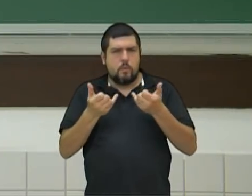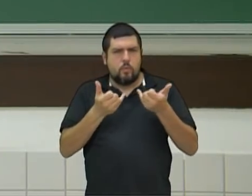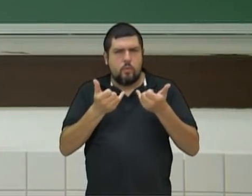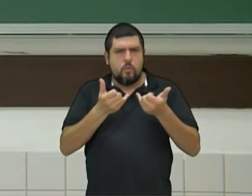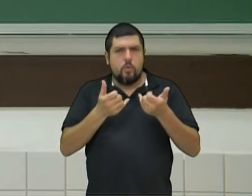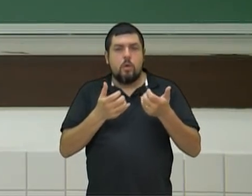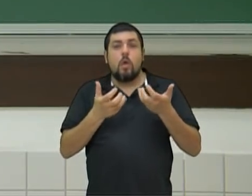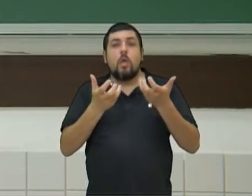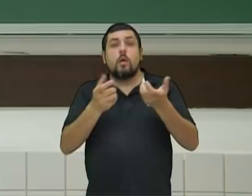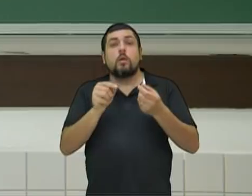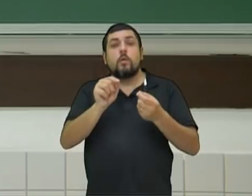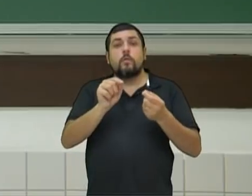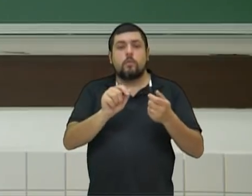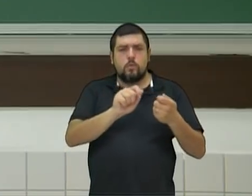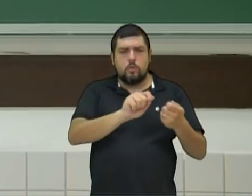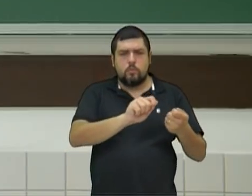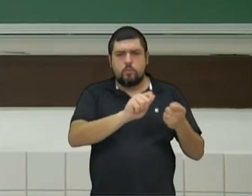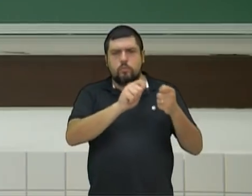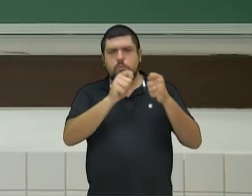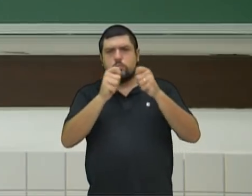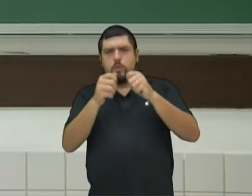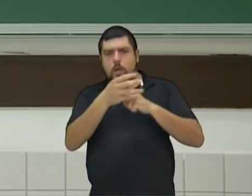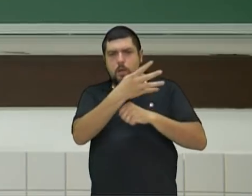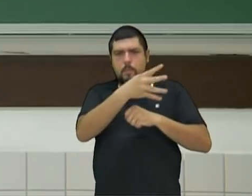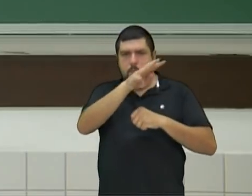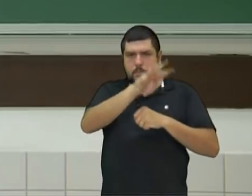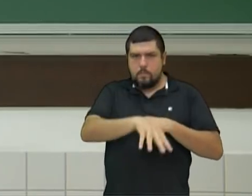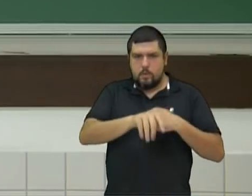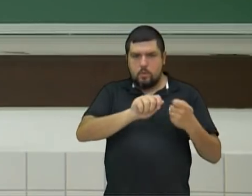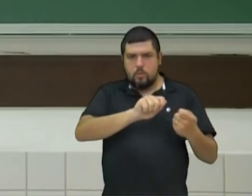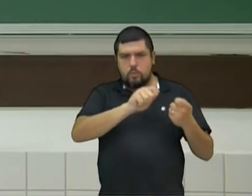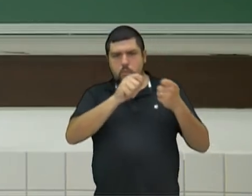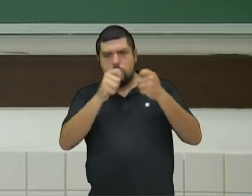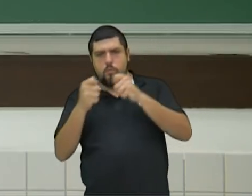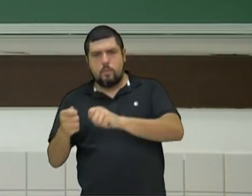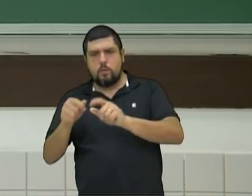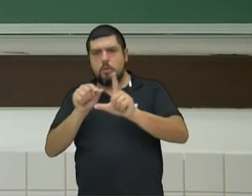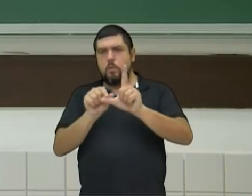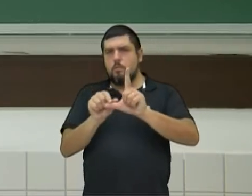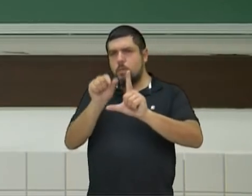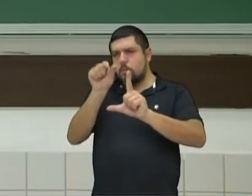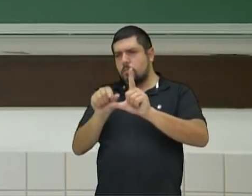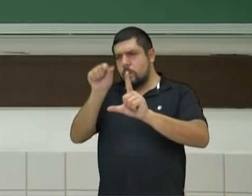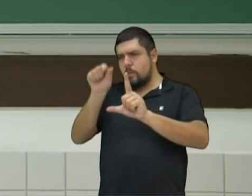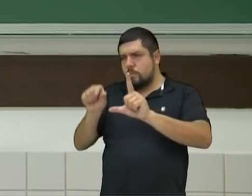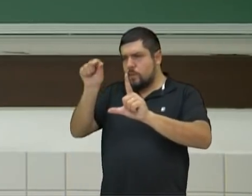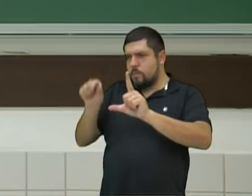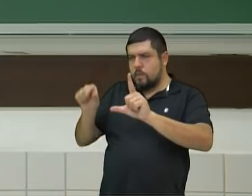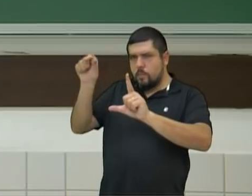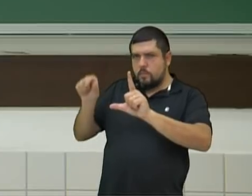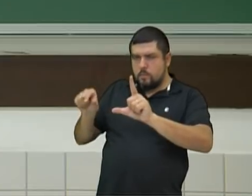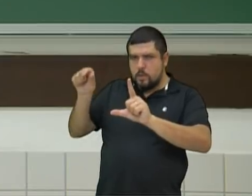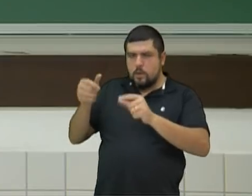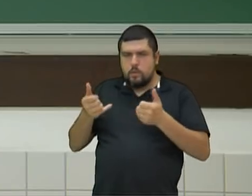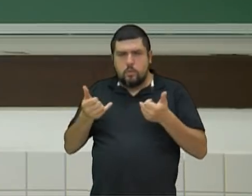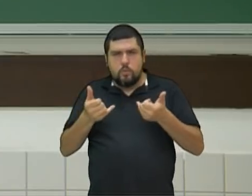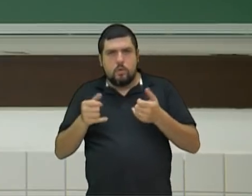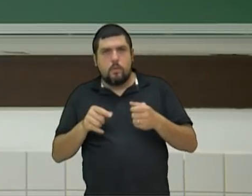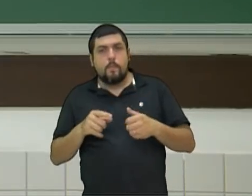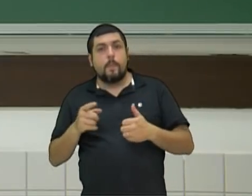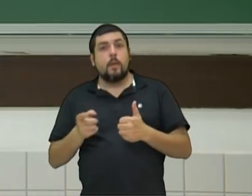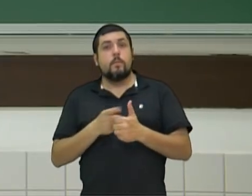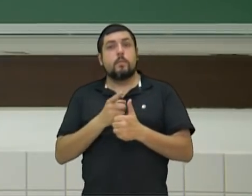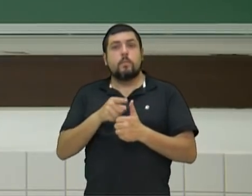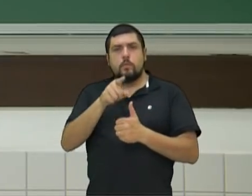gráfico em forma de coluna, em forma de barra, tá? Mas que tragam essas informações. Então, eu vou dar um tempo para